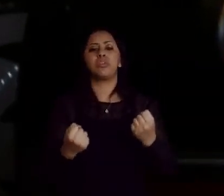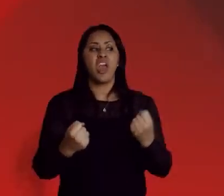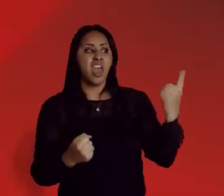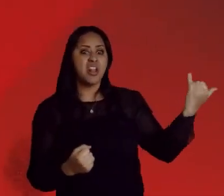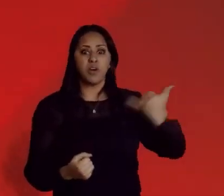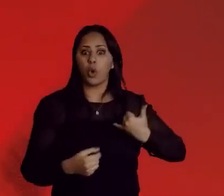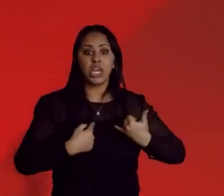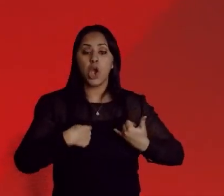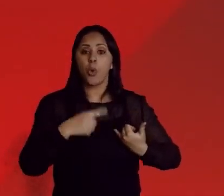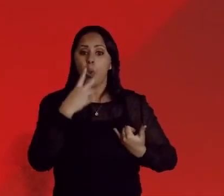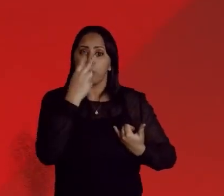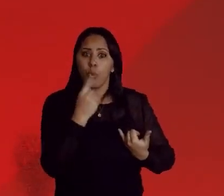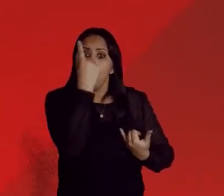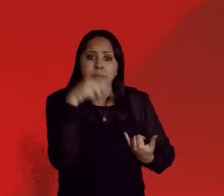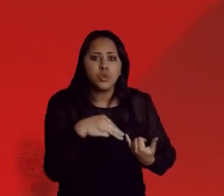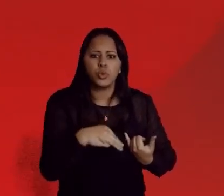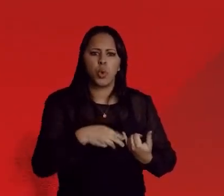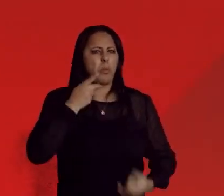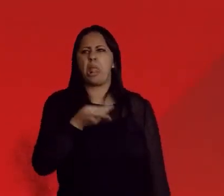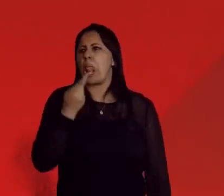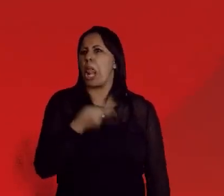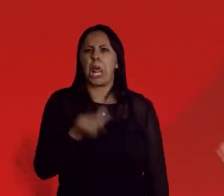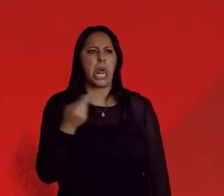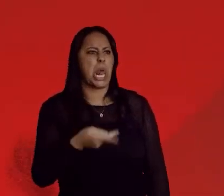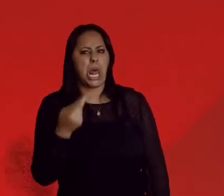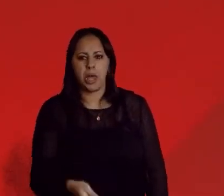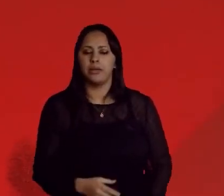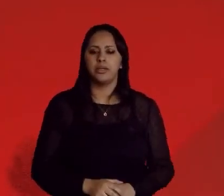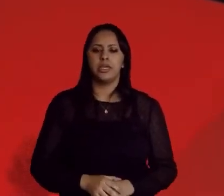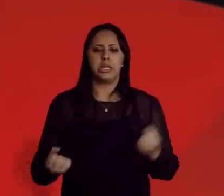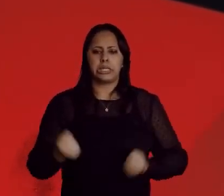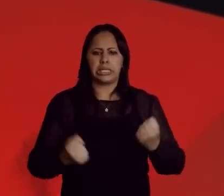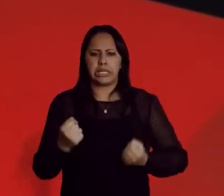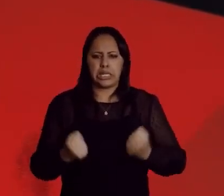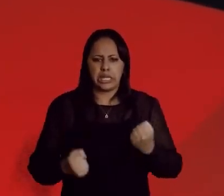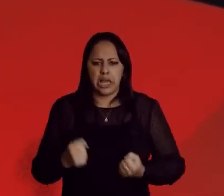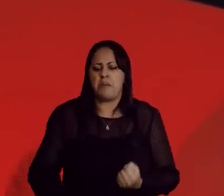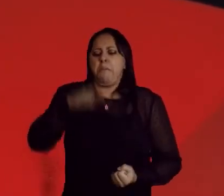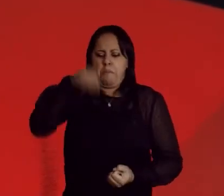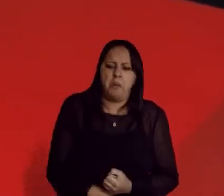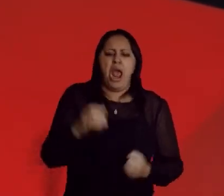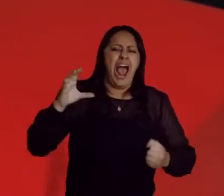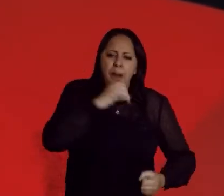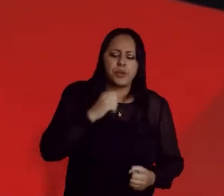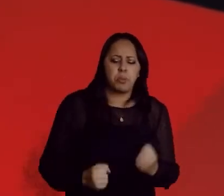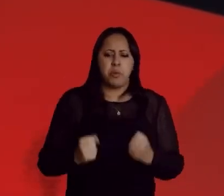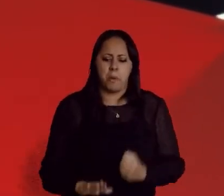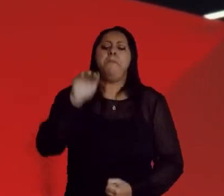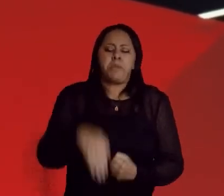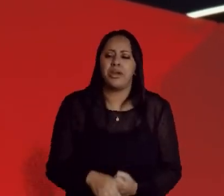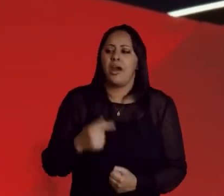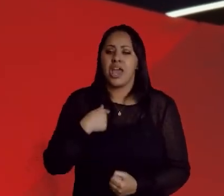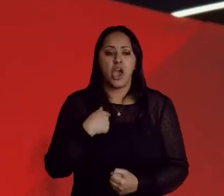a boca um minuto. Aí ele passou no quebra-mola, deslizou o quebra-mola, eu mordi minha língua, rapidinho, eu olhei para